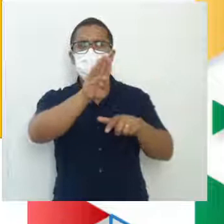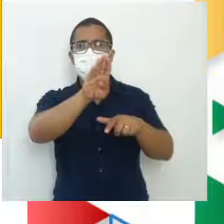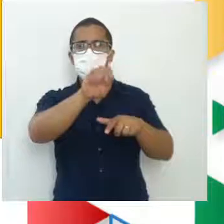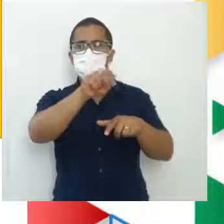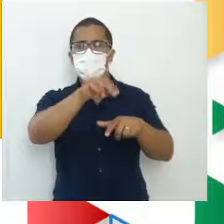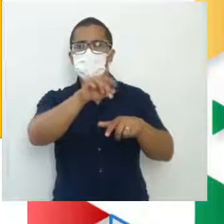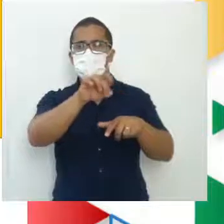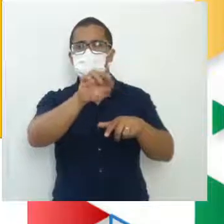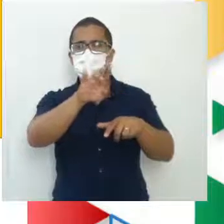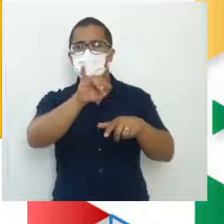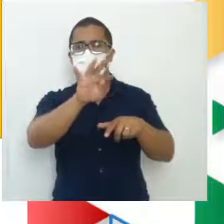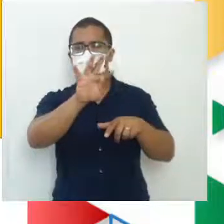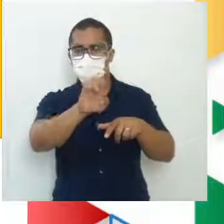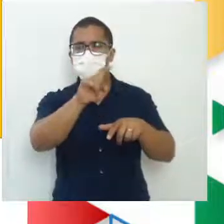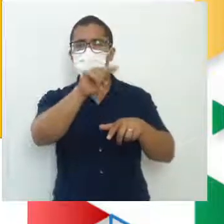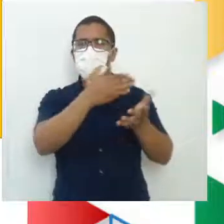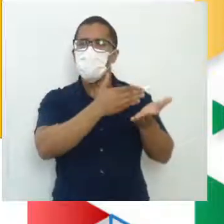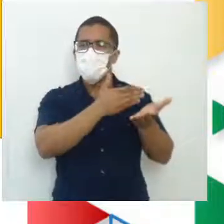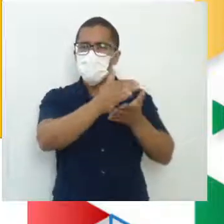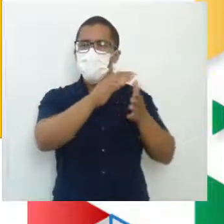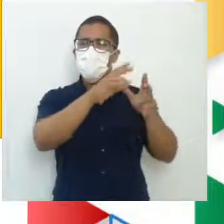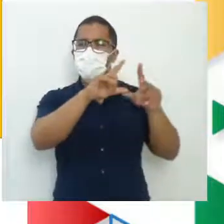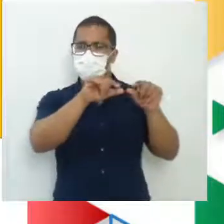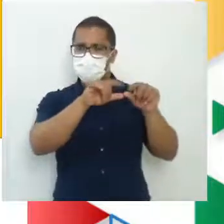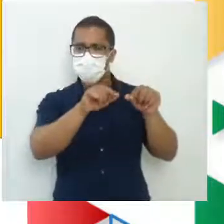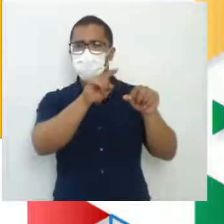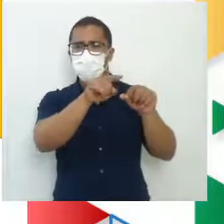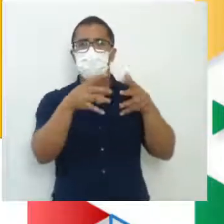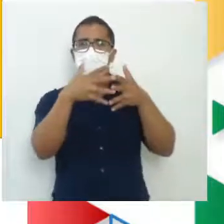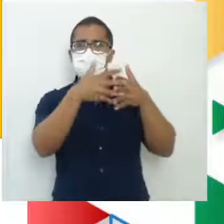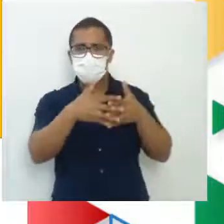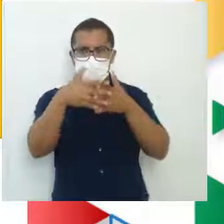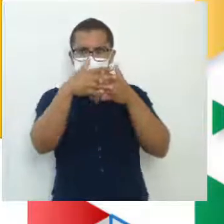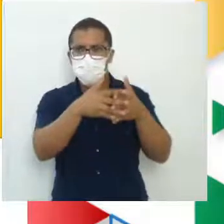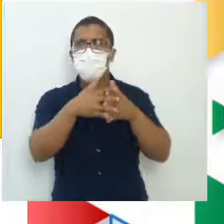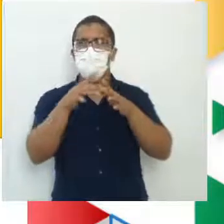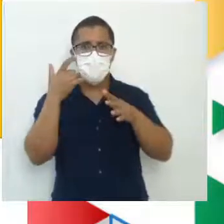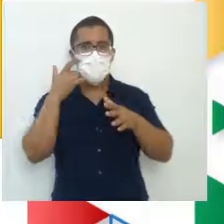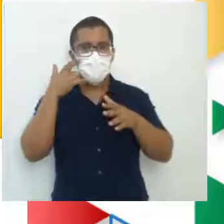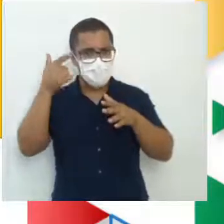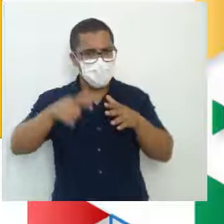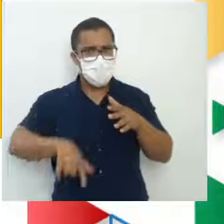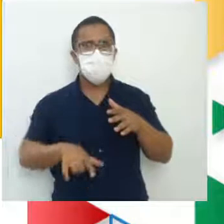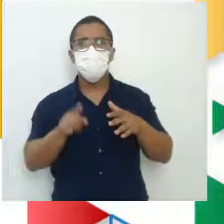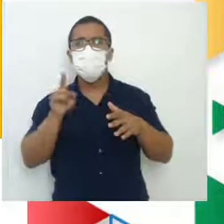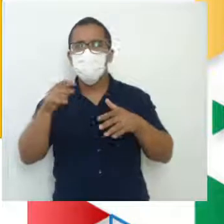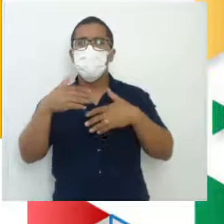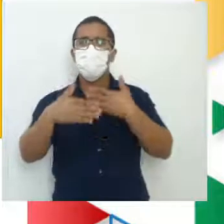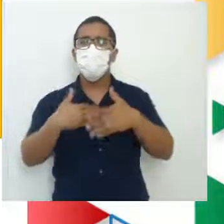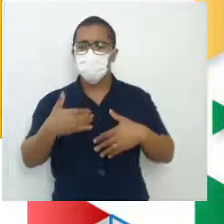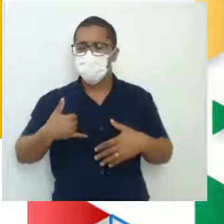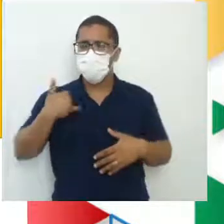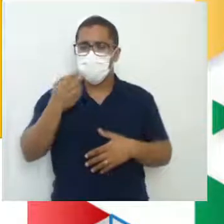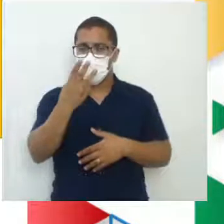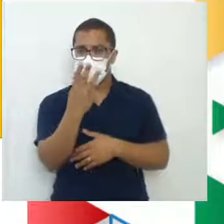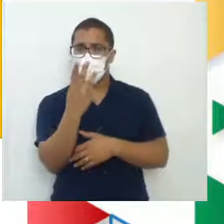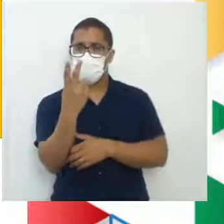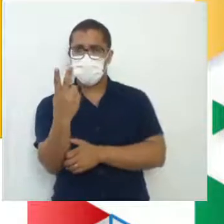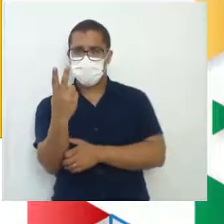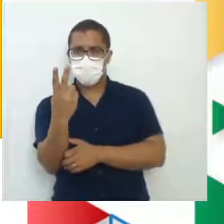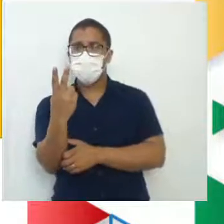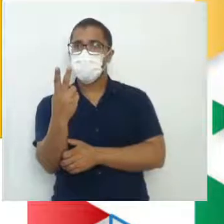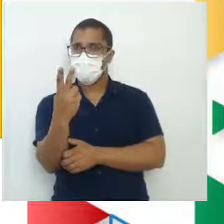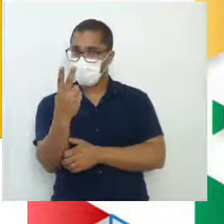das obras da nova cidade, trabalhando com caminhões. Vamos lá, vamos caminhando. Aos 32 anos, esse é um